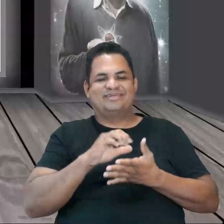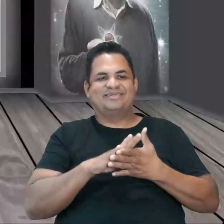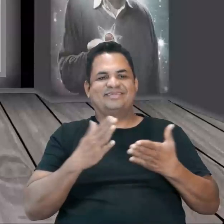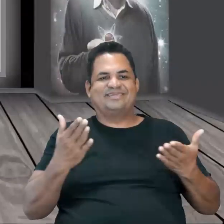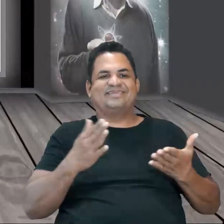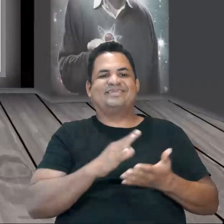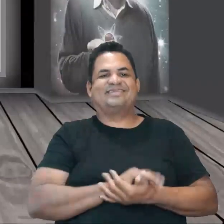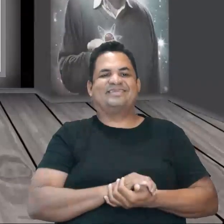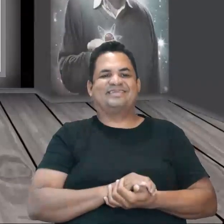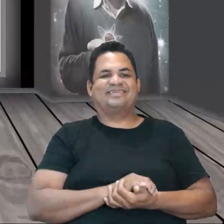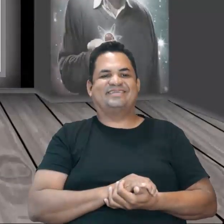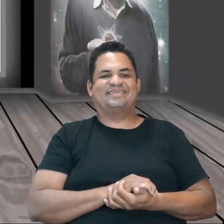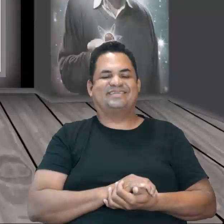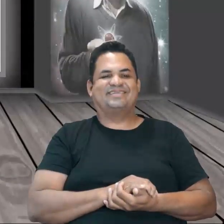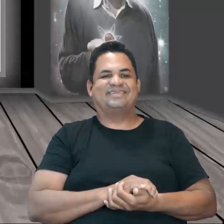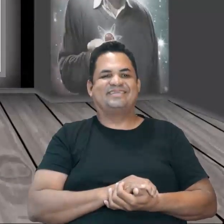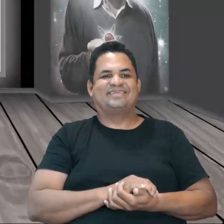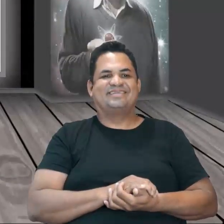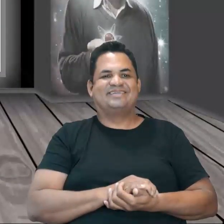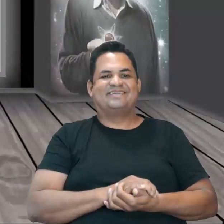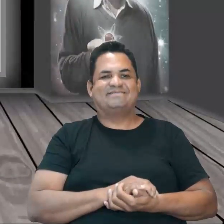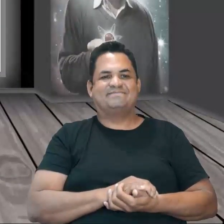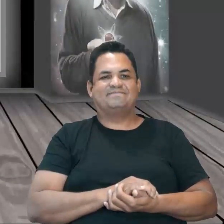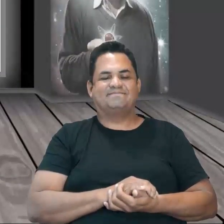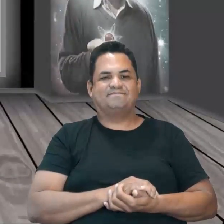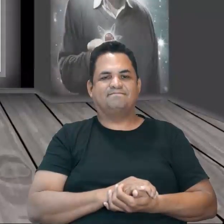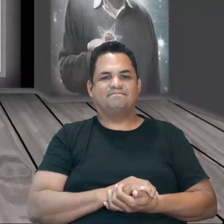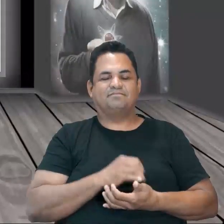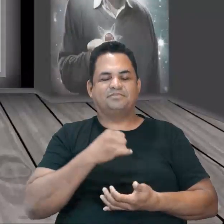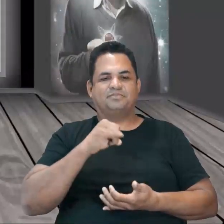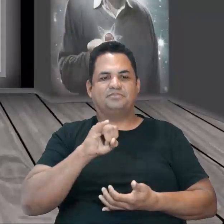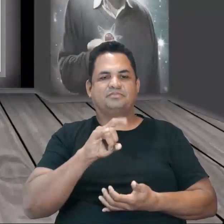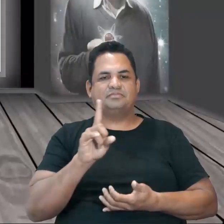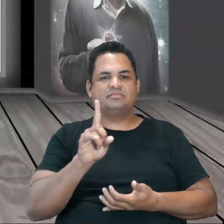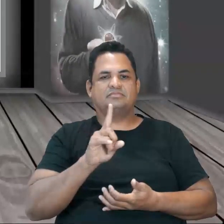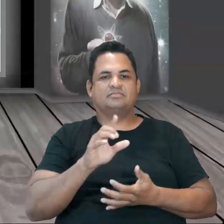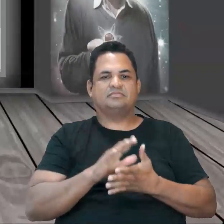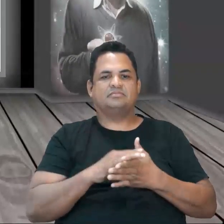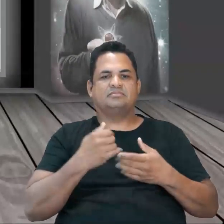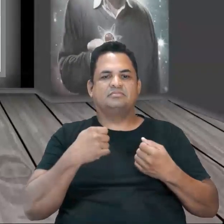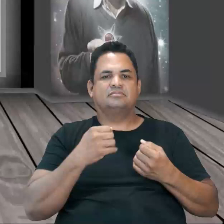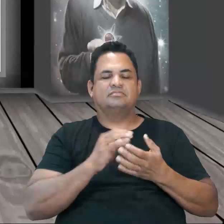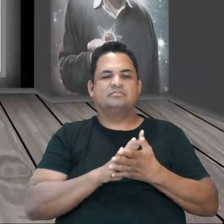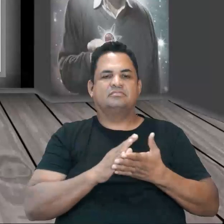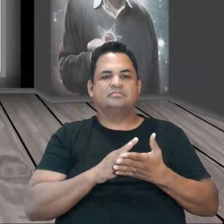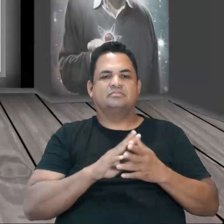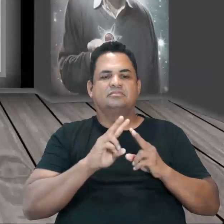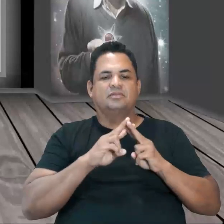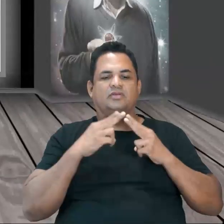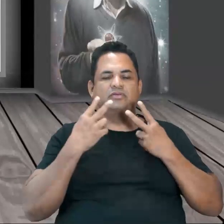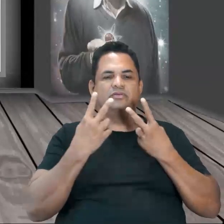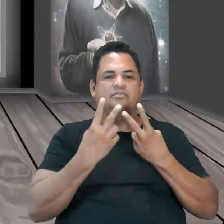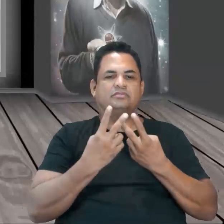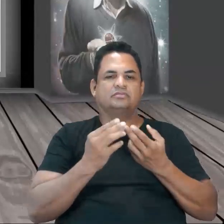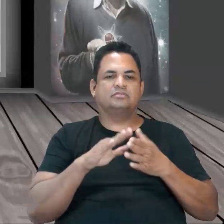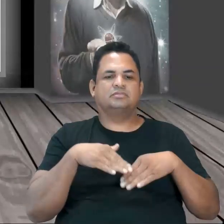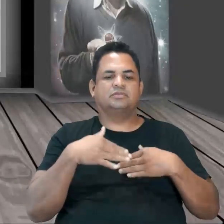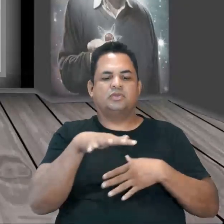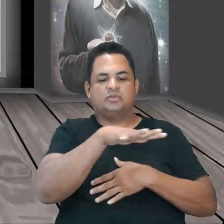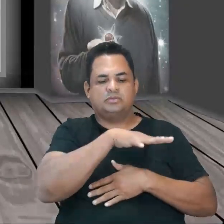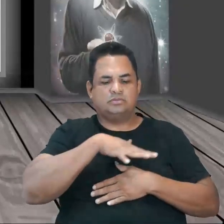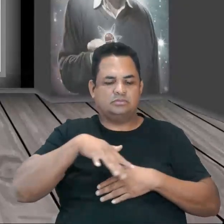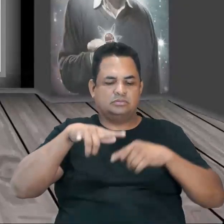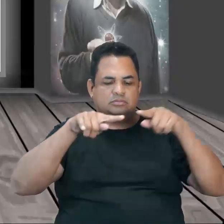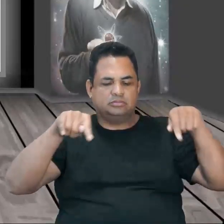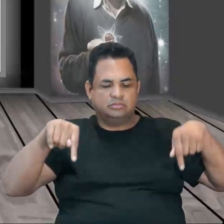aqui. Mas é isso que acontece. Então, se não, você teria que fazer um volume, saber qual a área